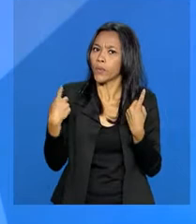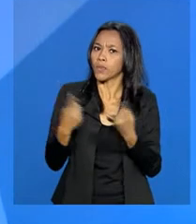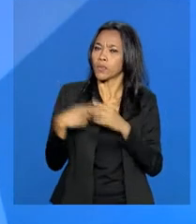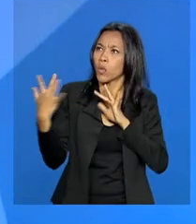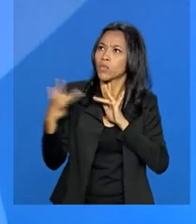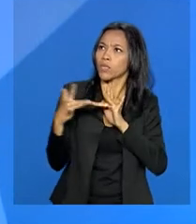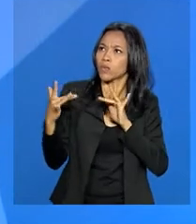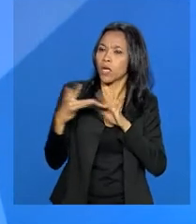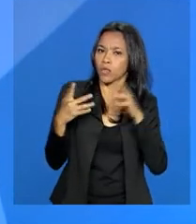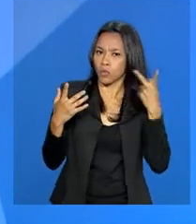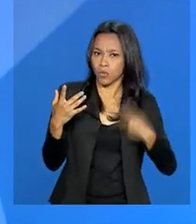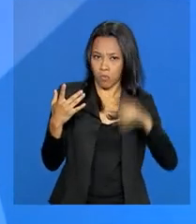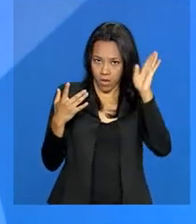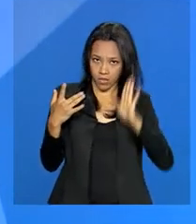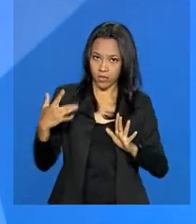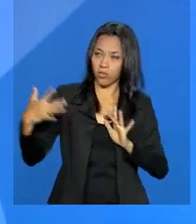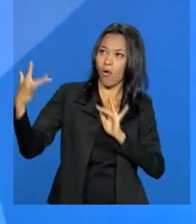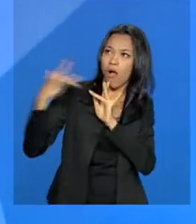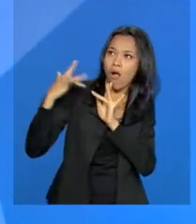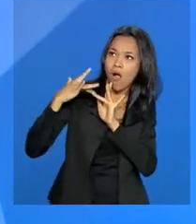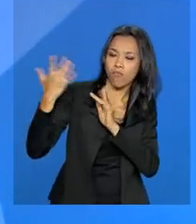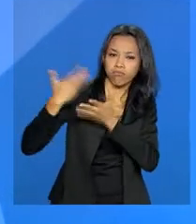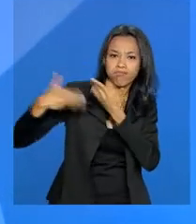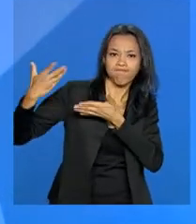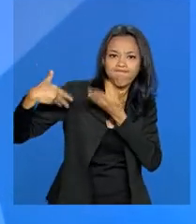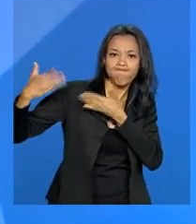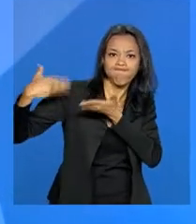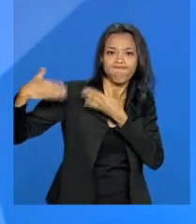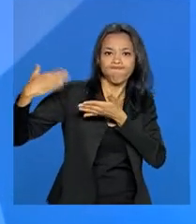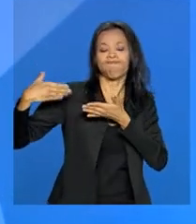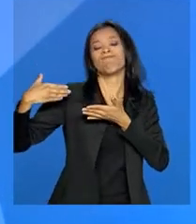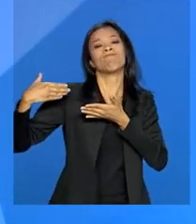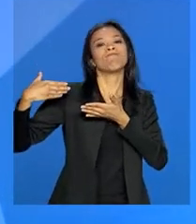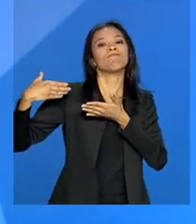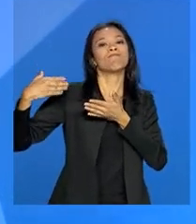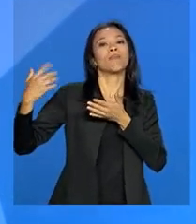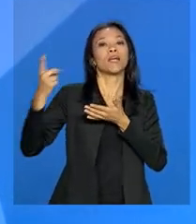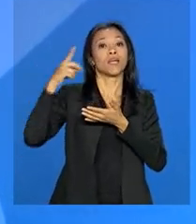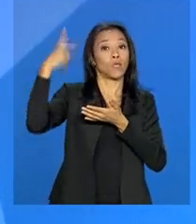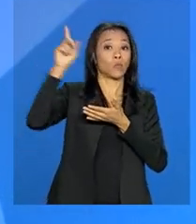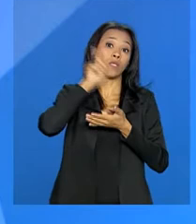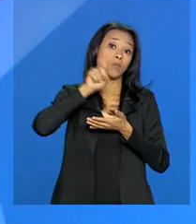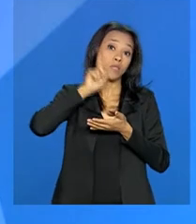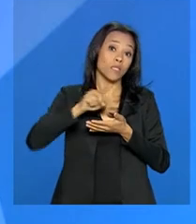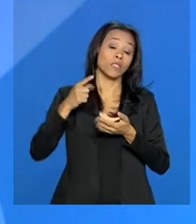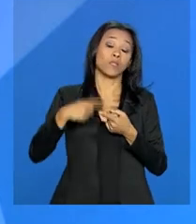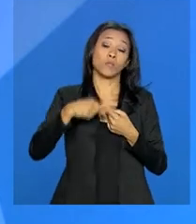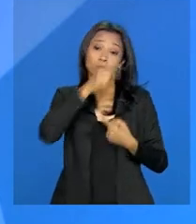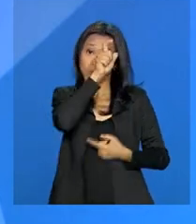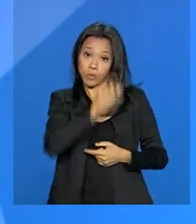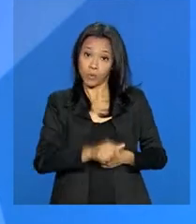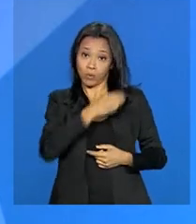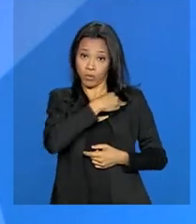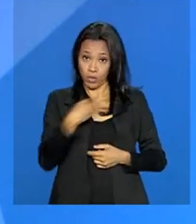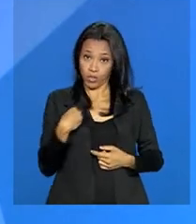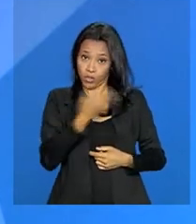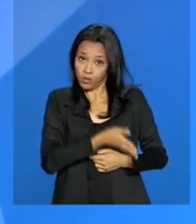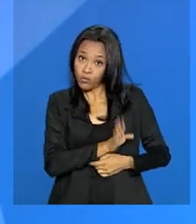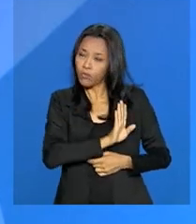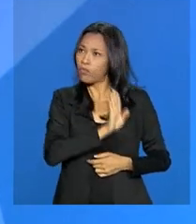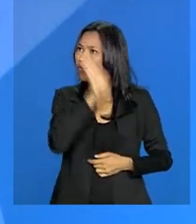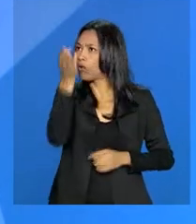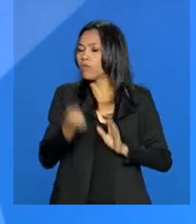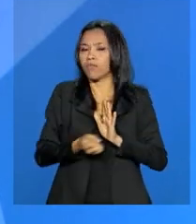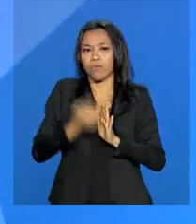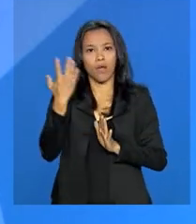que o Itamaraty providenciou junto aos Estados Unidos, que o ministro Marcos Jorge lá esteve inúmeras